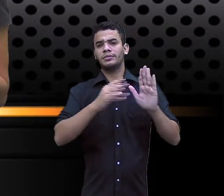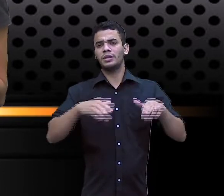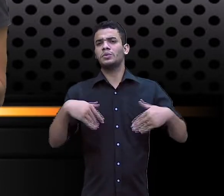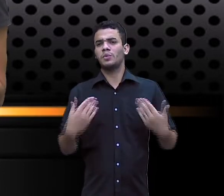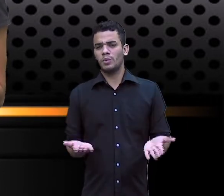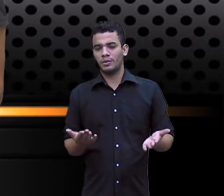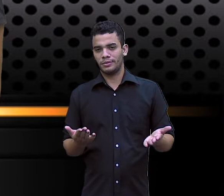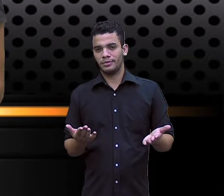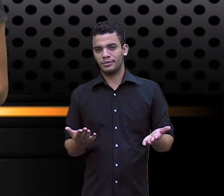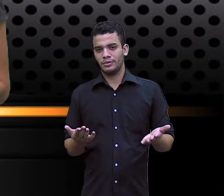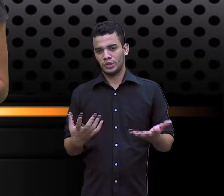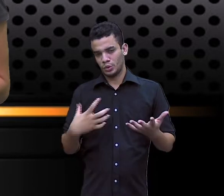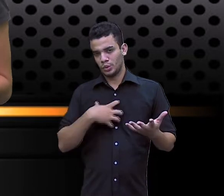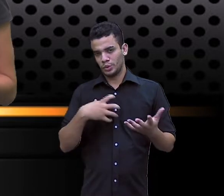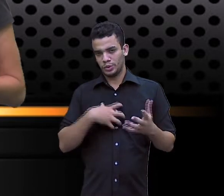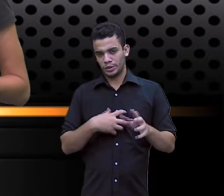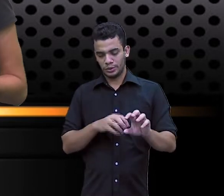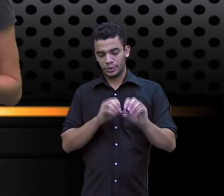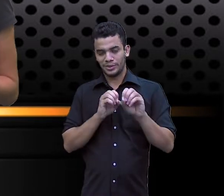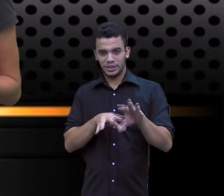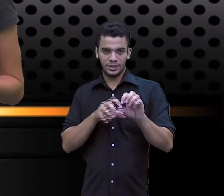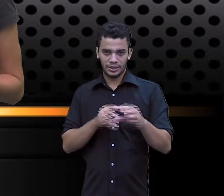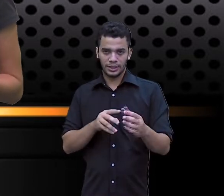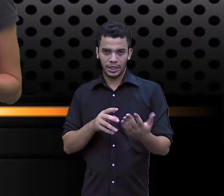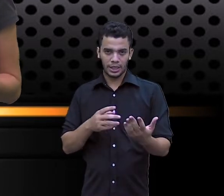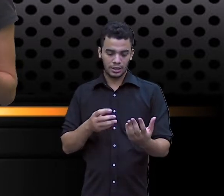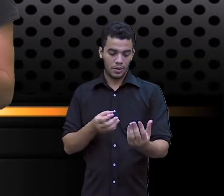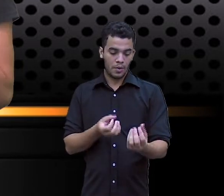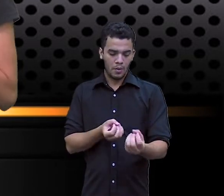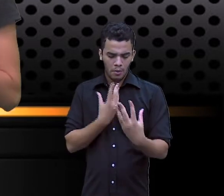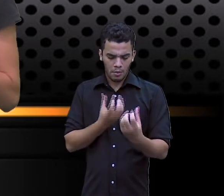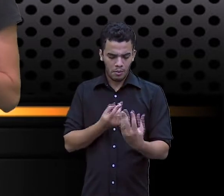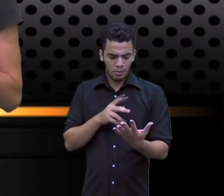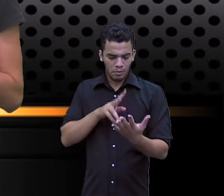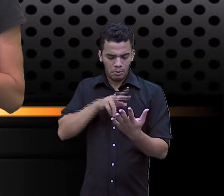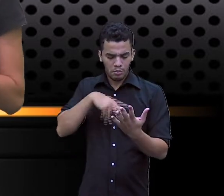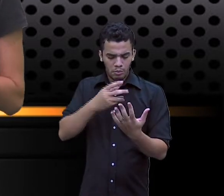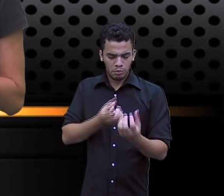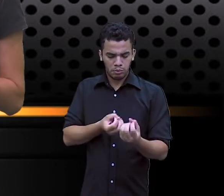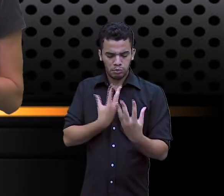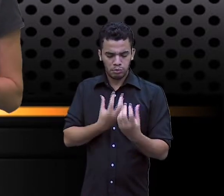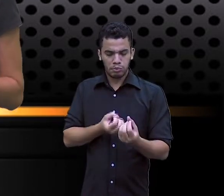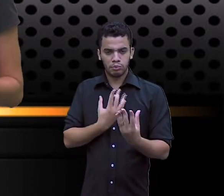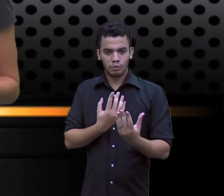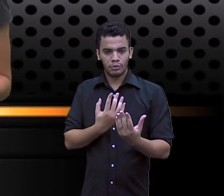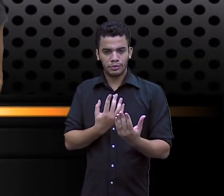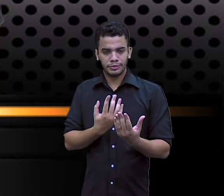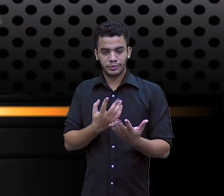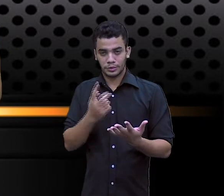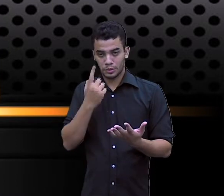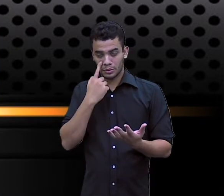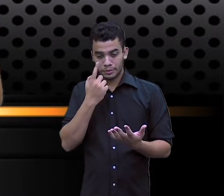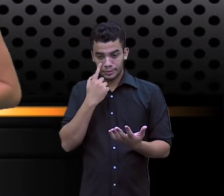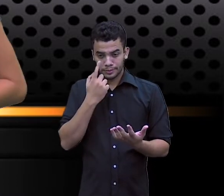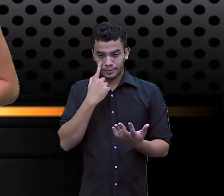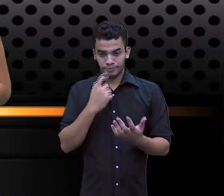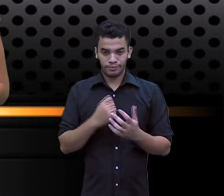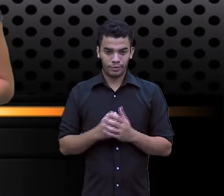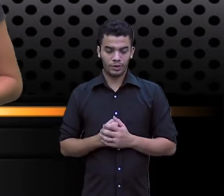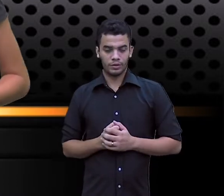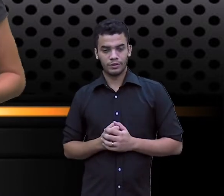o ensinamento que ela pretende apresentar. Vamos identificar? A